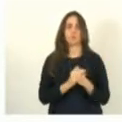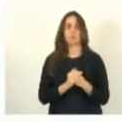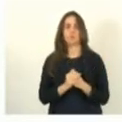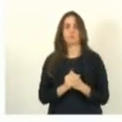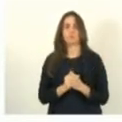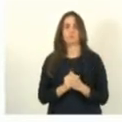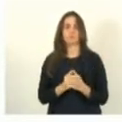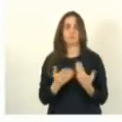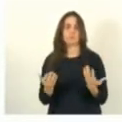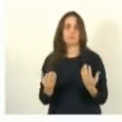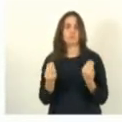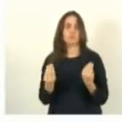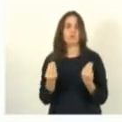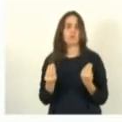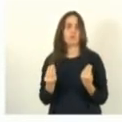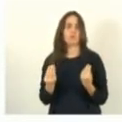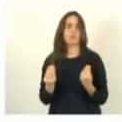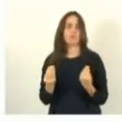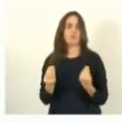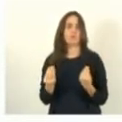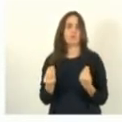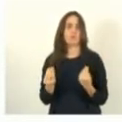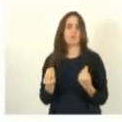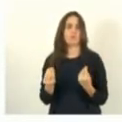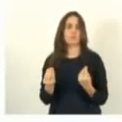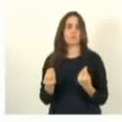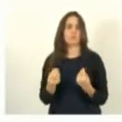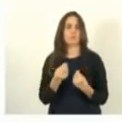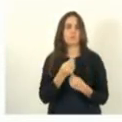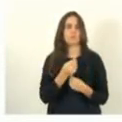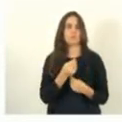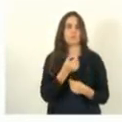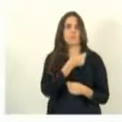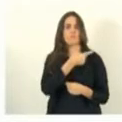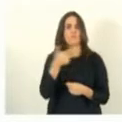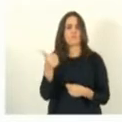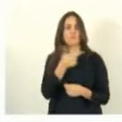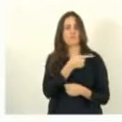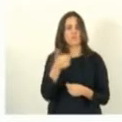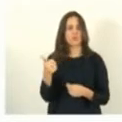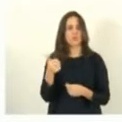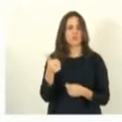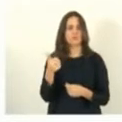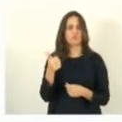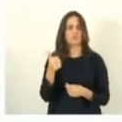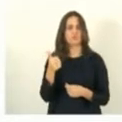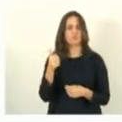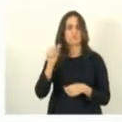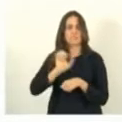acreditar que isso é uma organização social, que tem em 21 estados